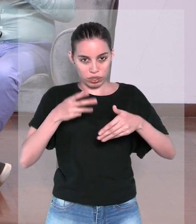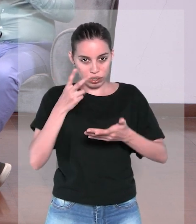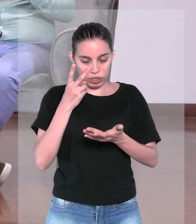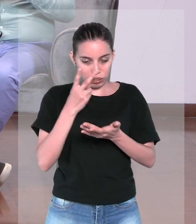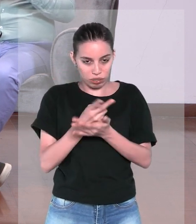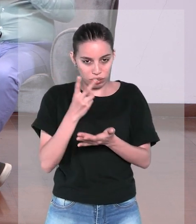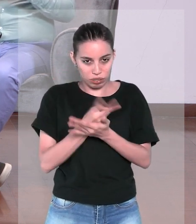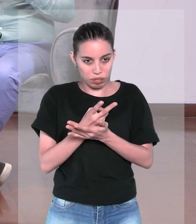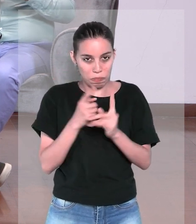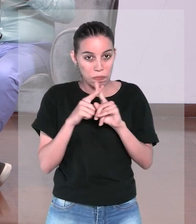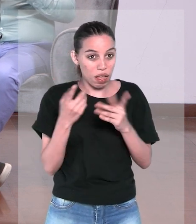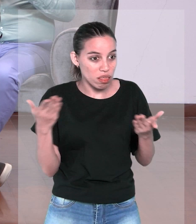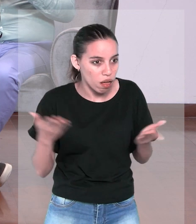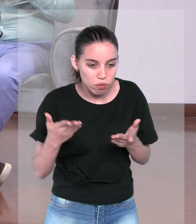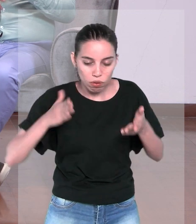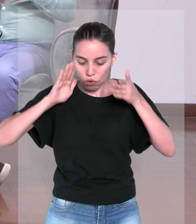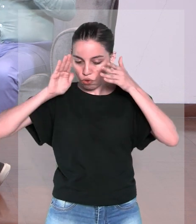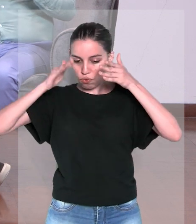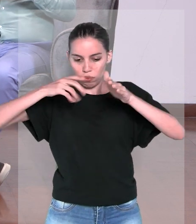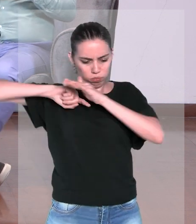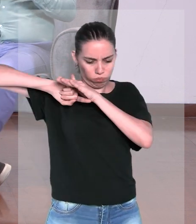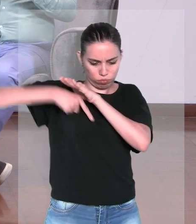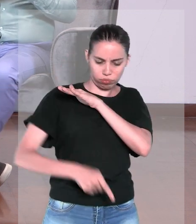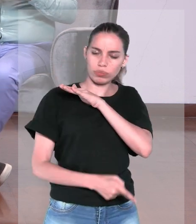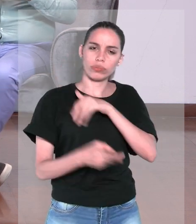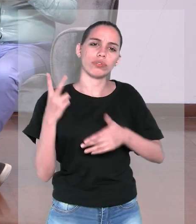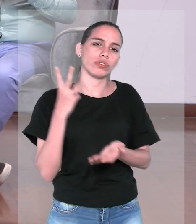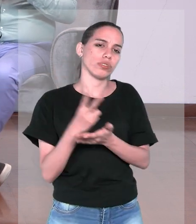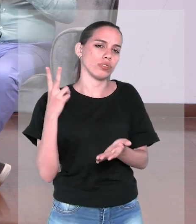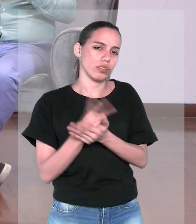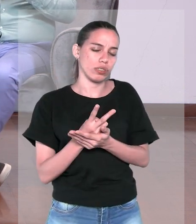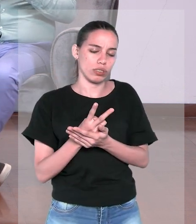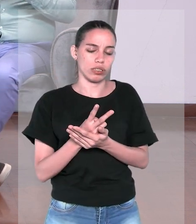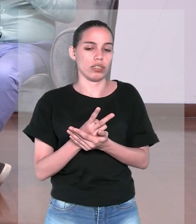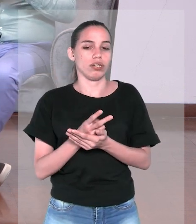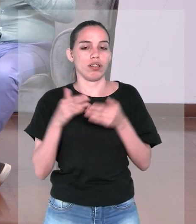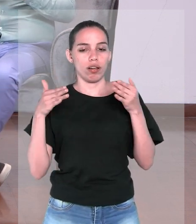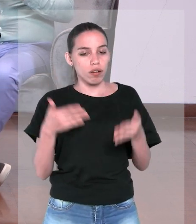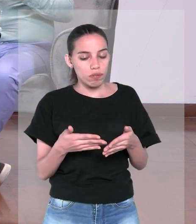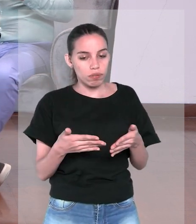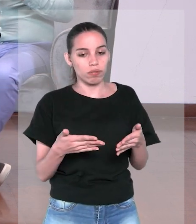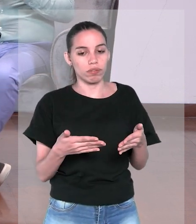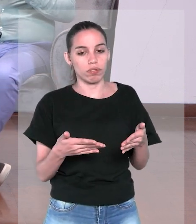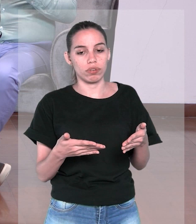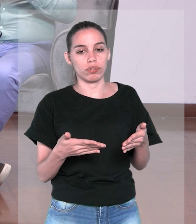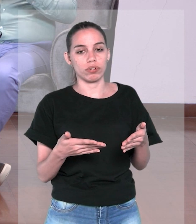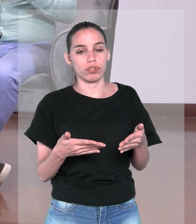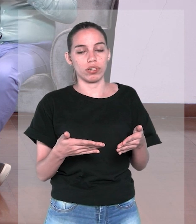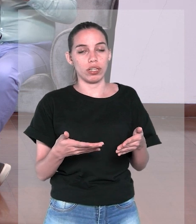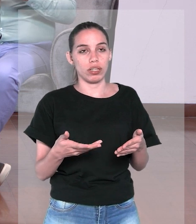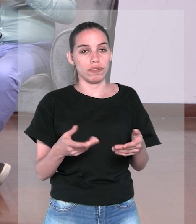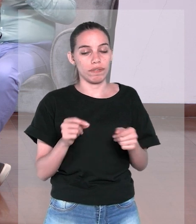de sociedade cansada, porque de tanto tentar, eu fico numa exaustão profunda. Eu